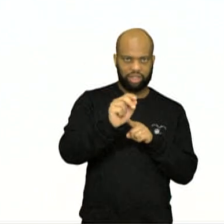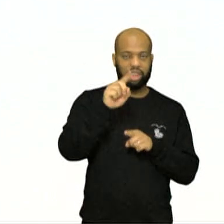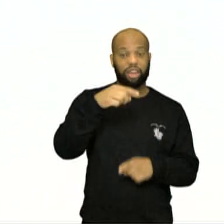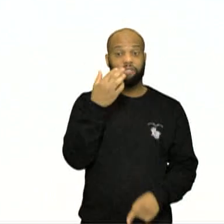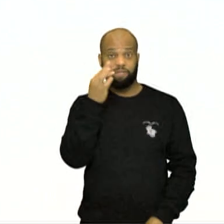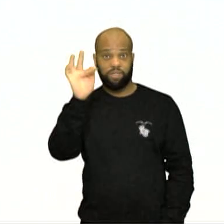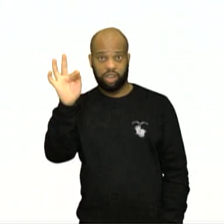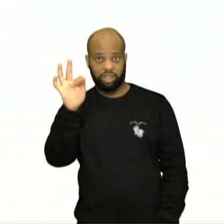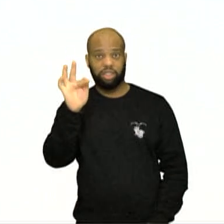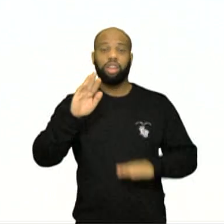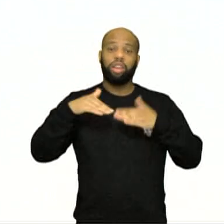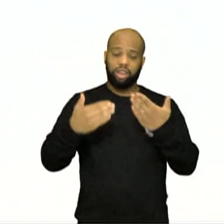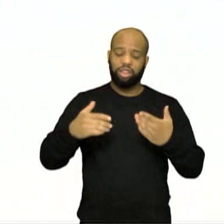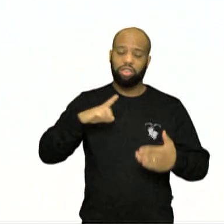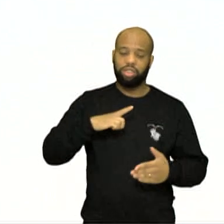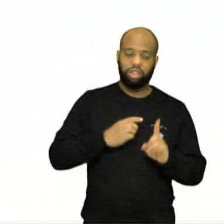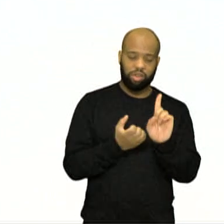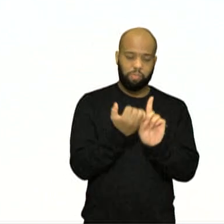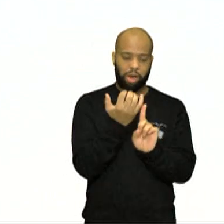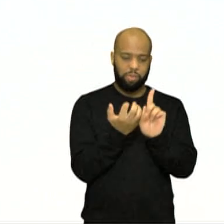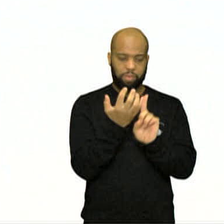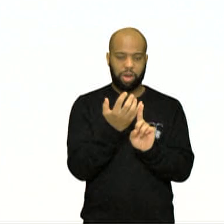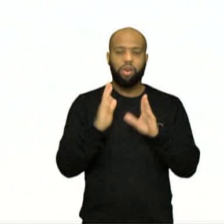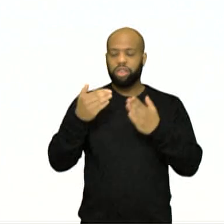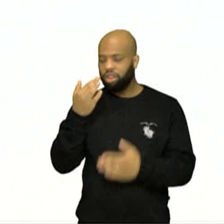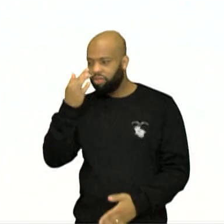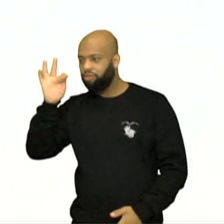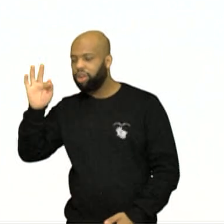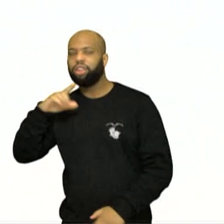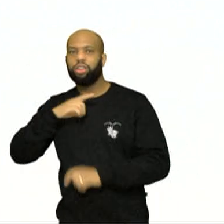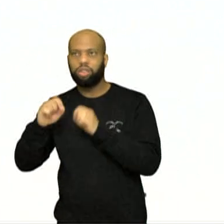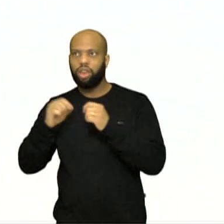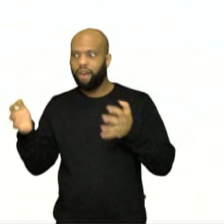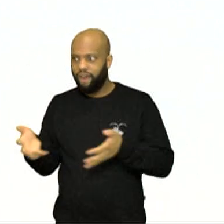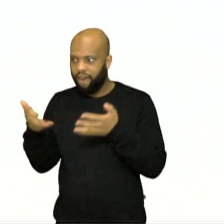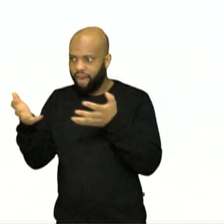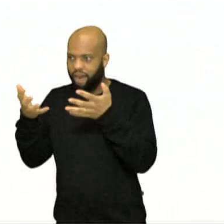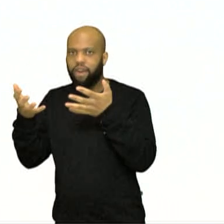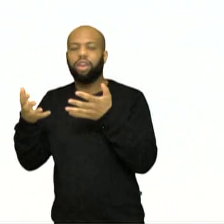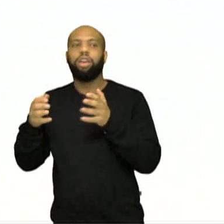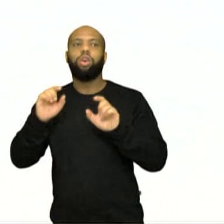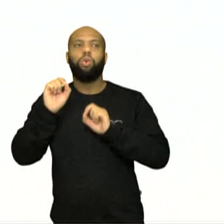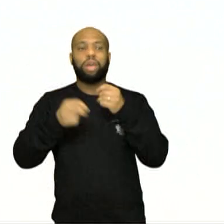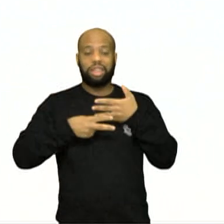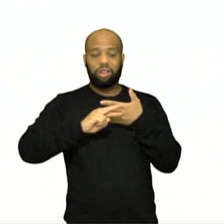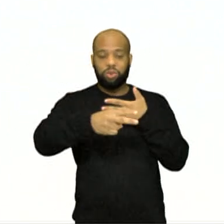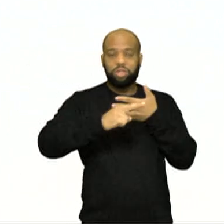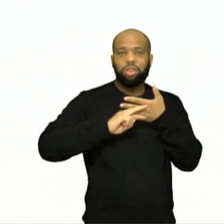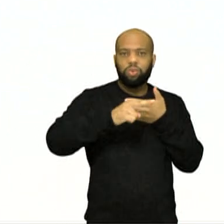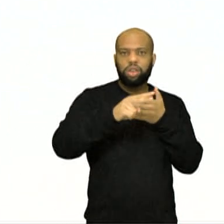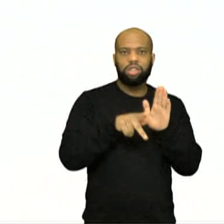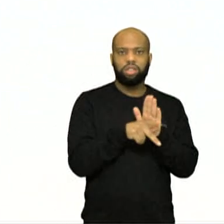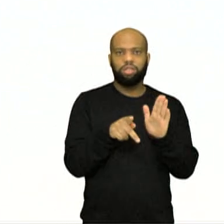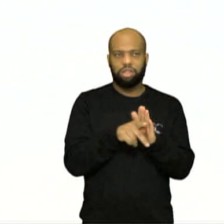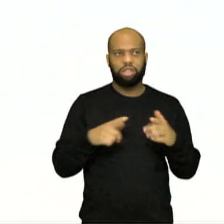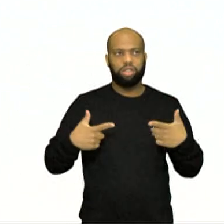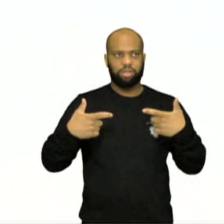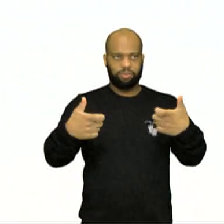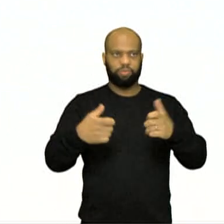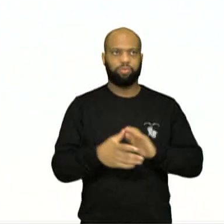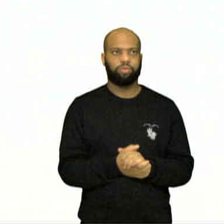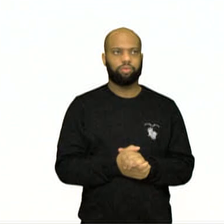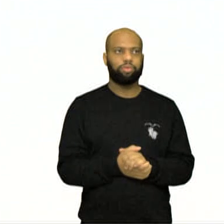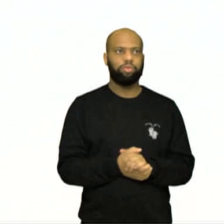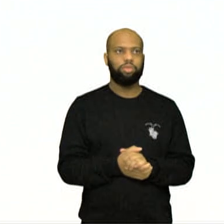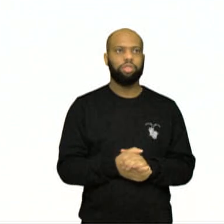a partir de Joana d'Arc, ele vai dar um novo ânimo para os franceses, né? E as consequências desta guerra, pessoal? A gente vai ter a